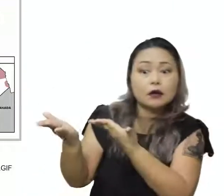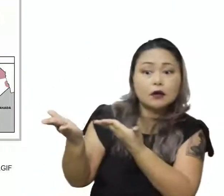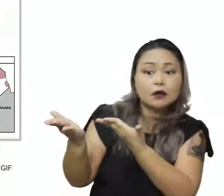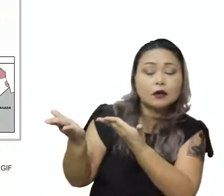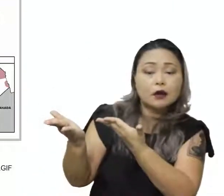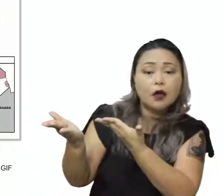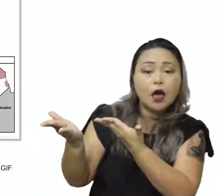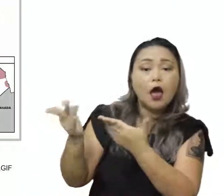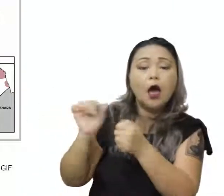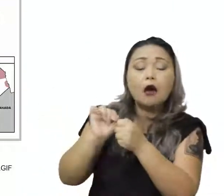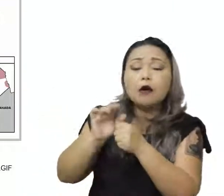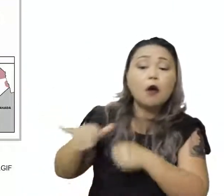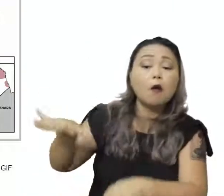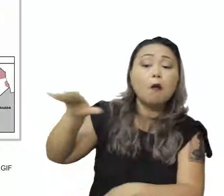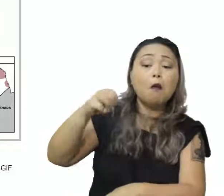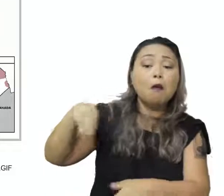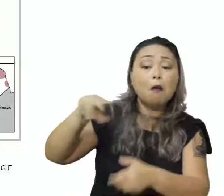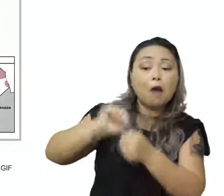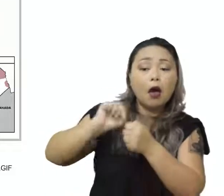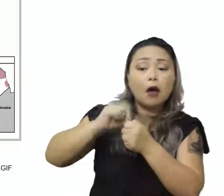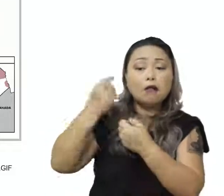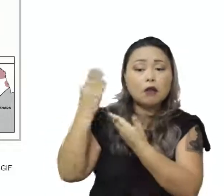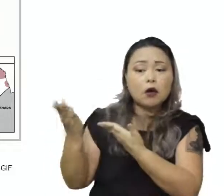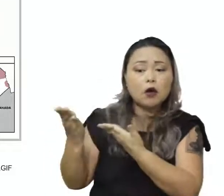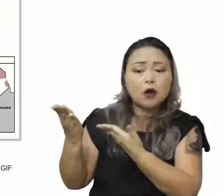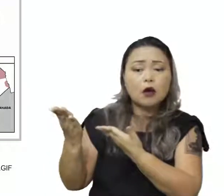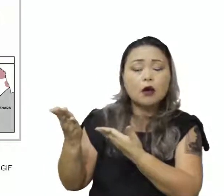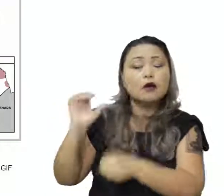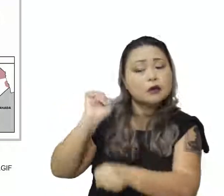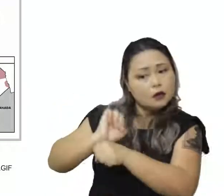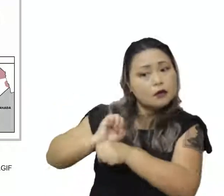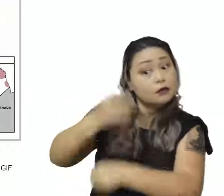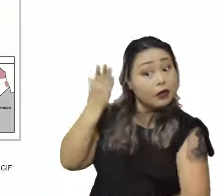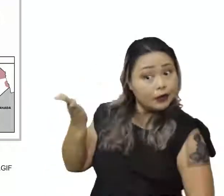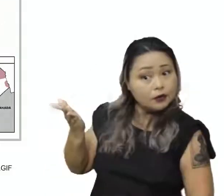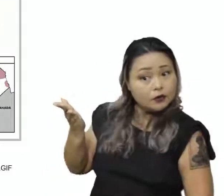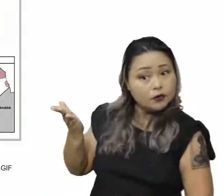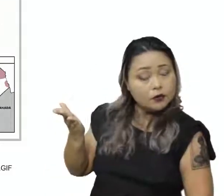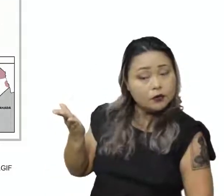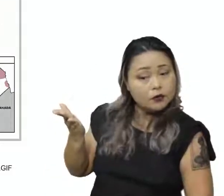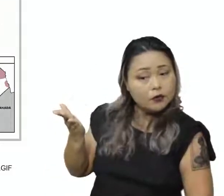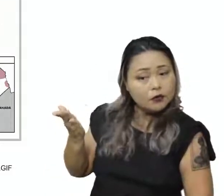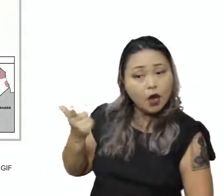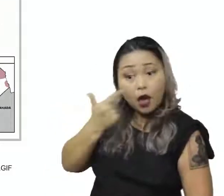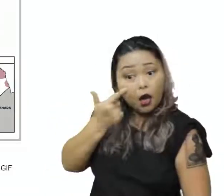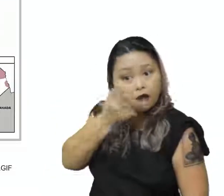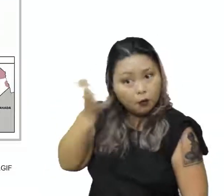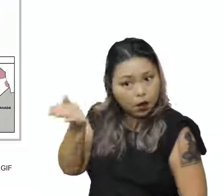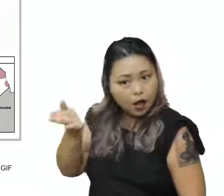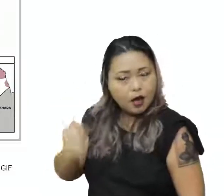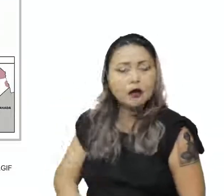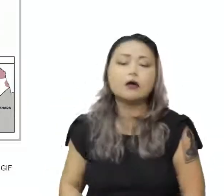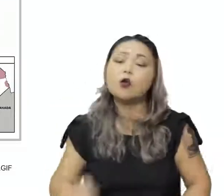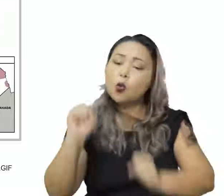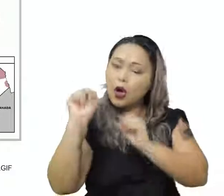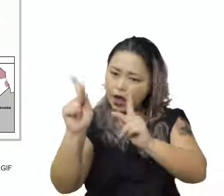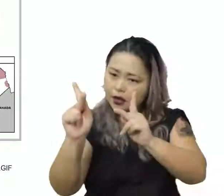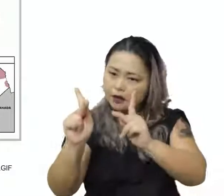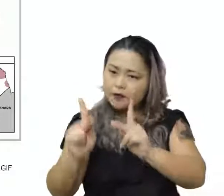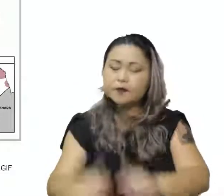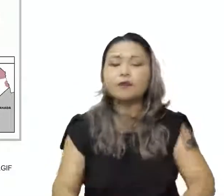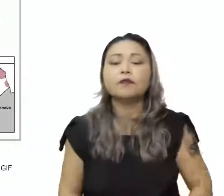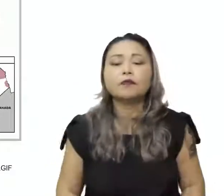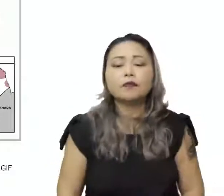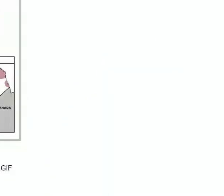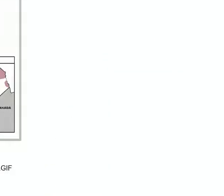vez, tá? Vamos para o mapa, tá? Vamos para o mapa. Era isso que eu estava esperando. Vamos para o mapa, ok?